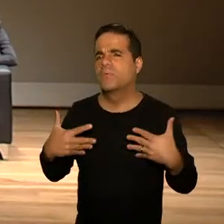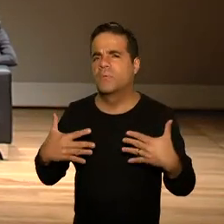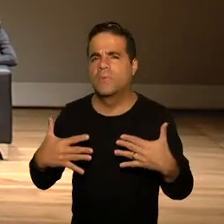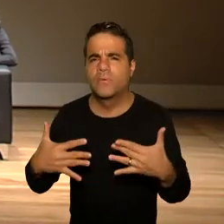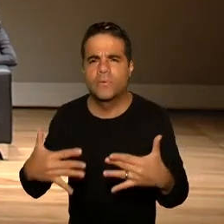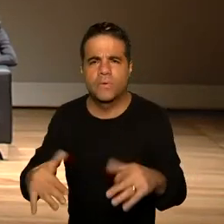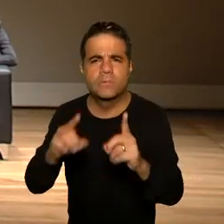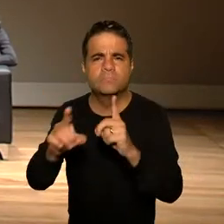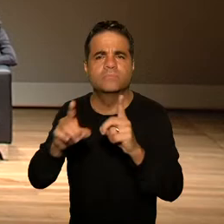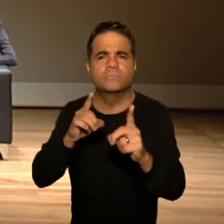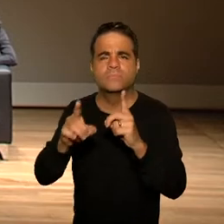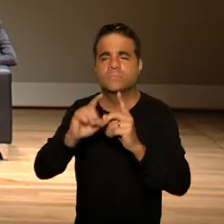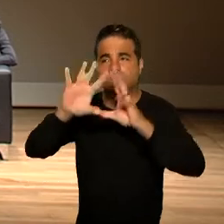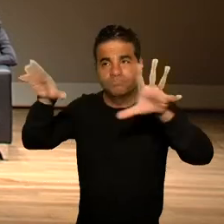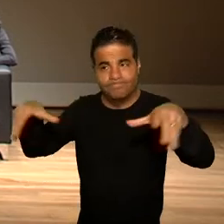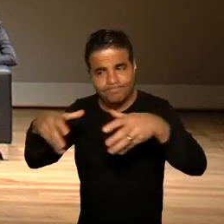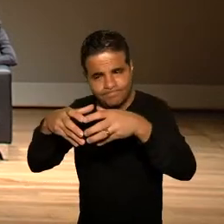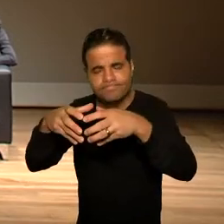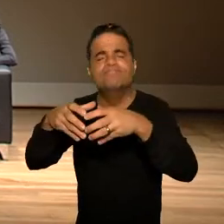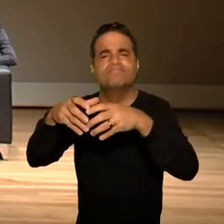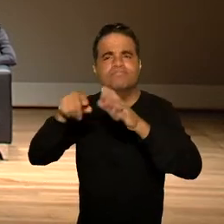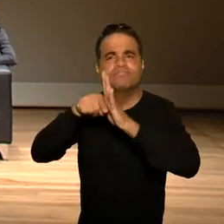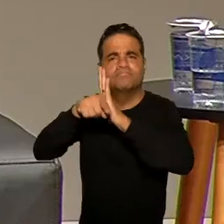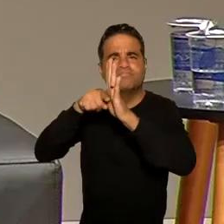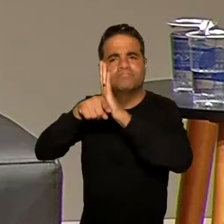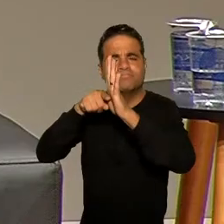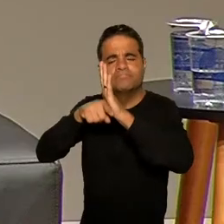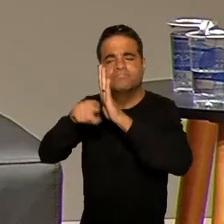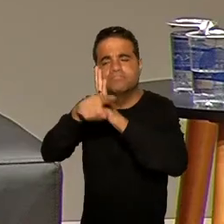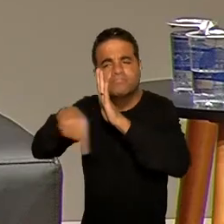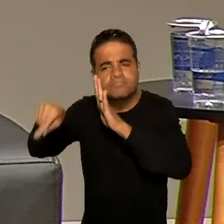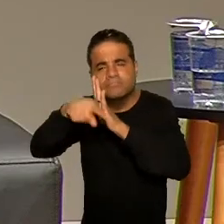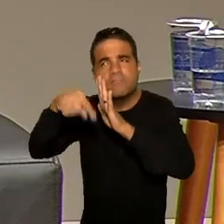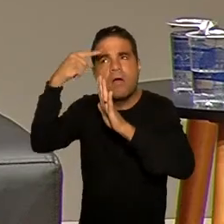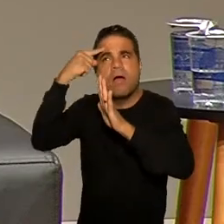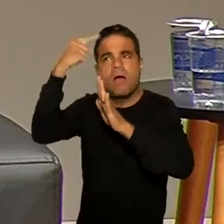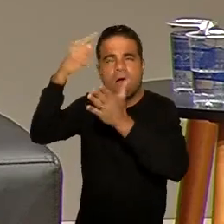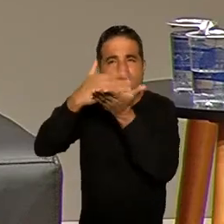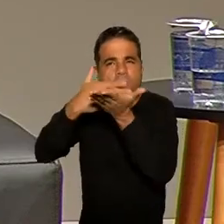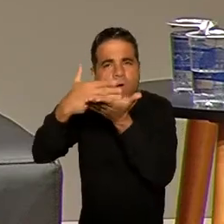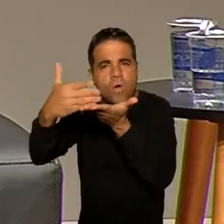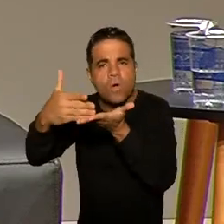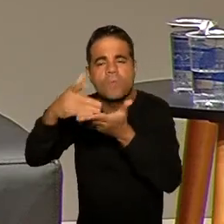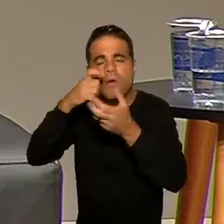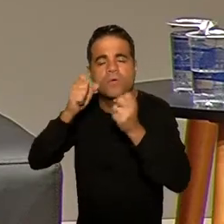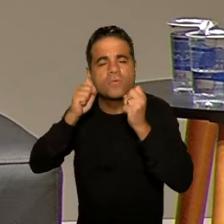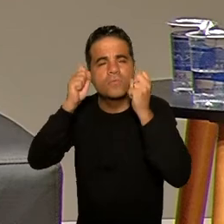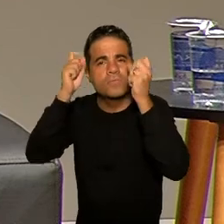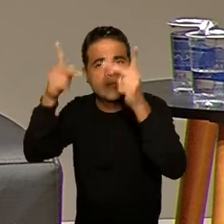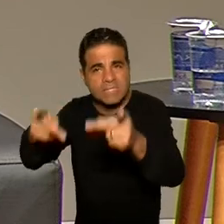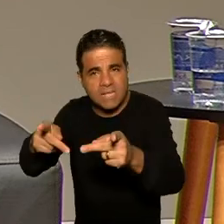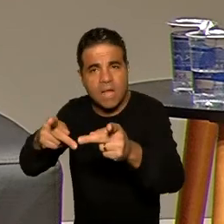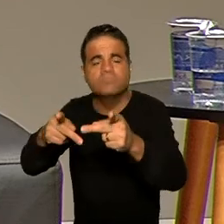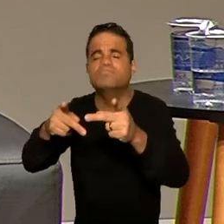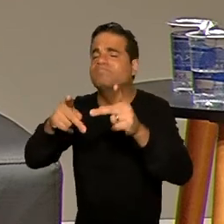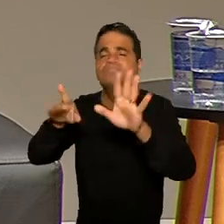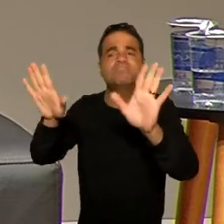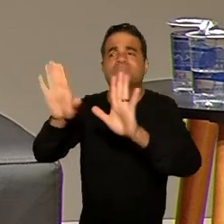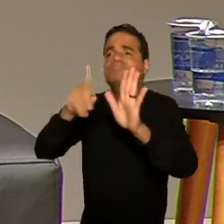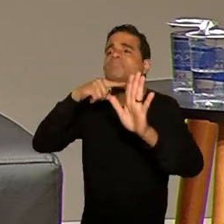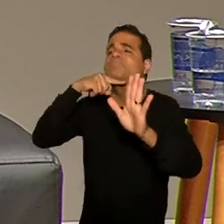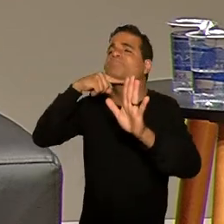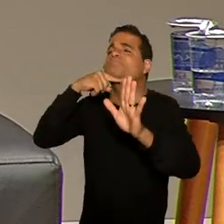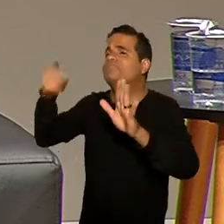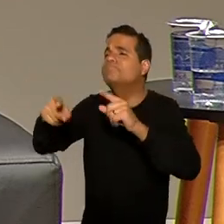Democracia cultural era um grupo de uma escola pública que começou a visitar a exposição e não